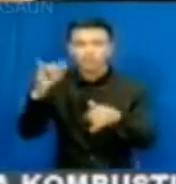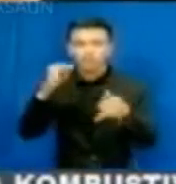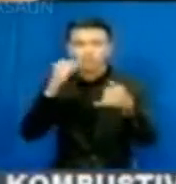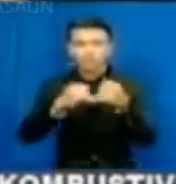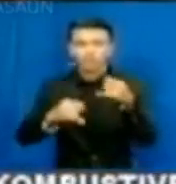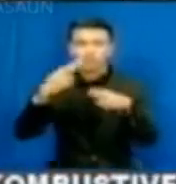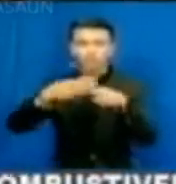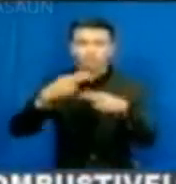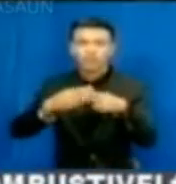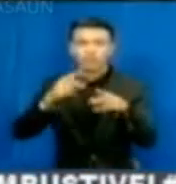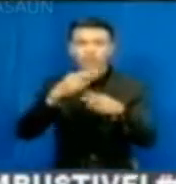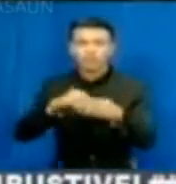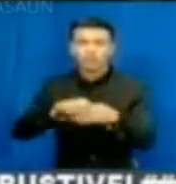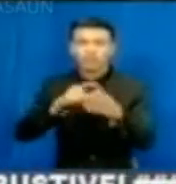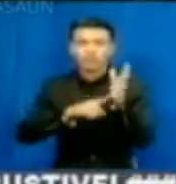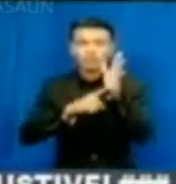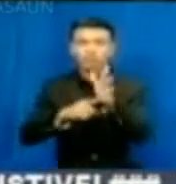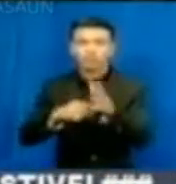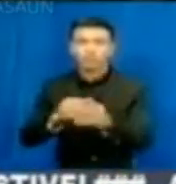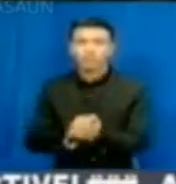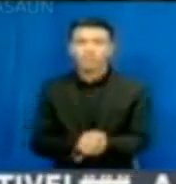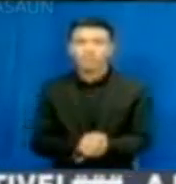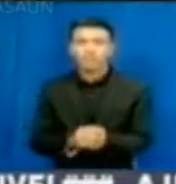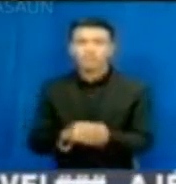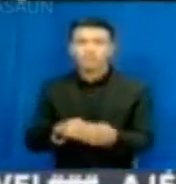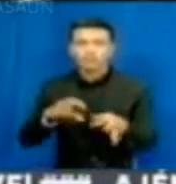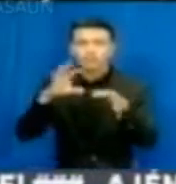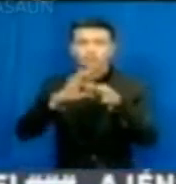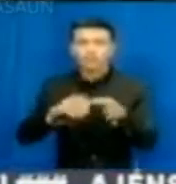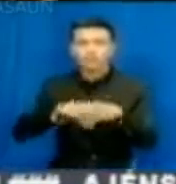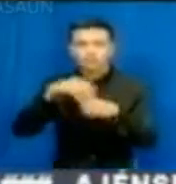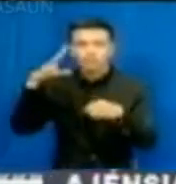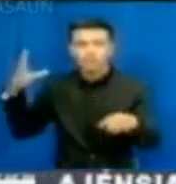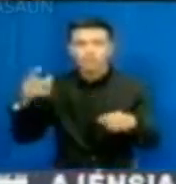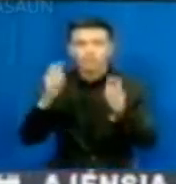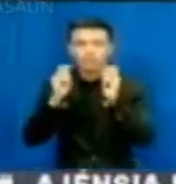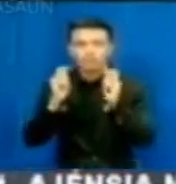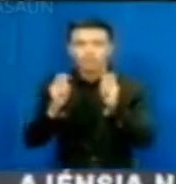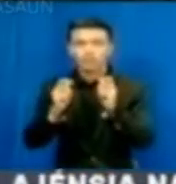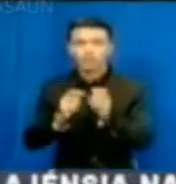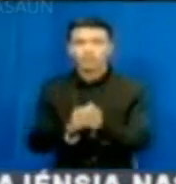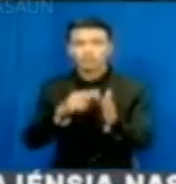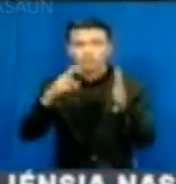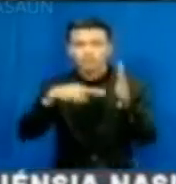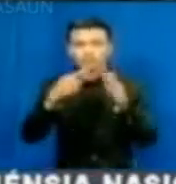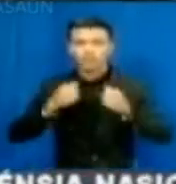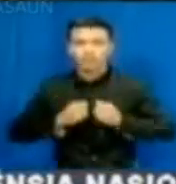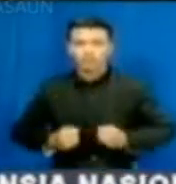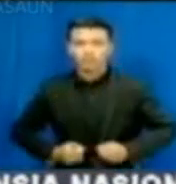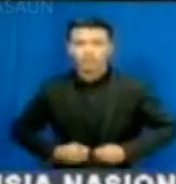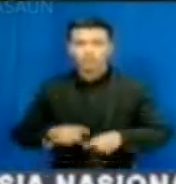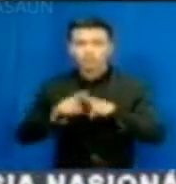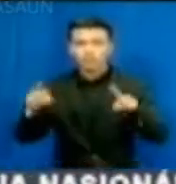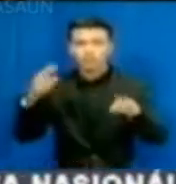ia resultado da avaliação final. Rua, candidato Balun elimina teona e ateste tur criterio específico, teste saúde, mas bem,